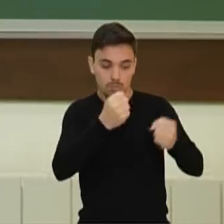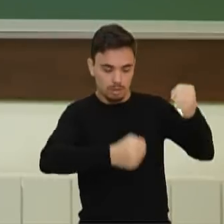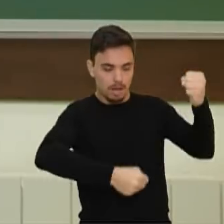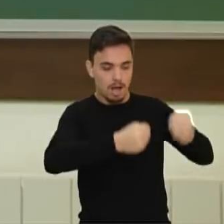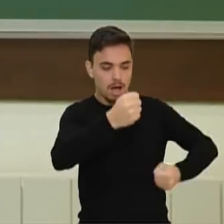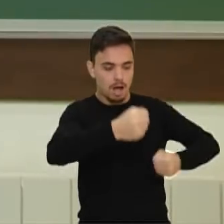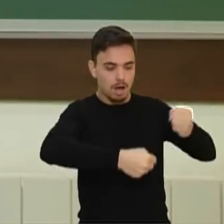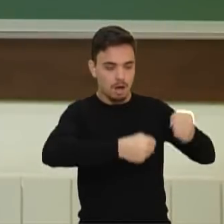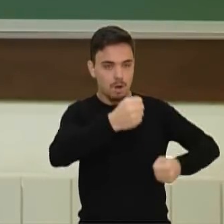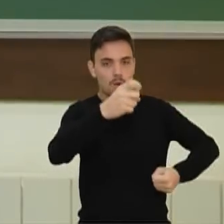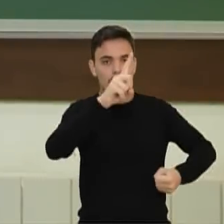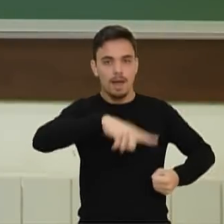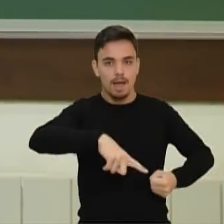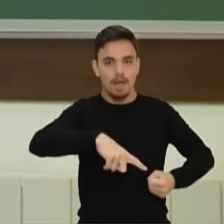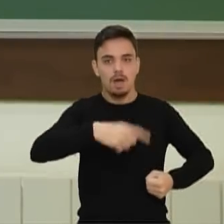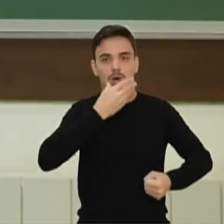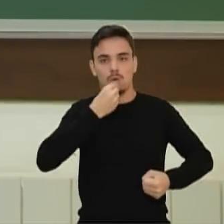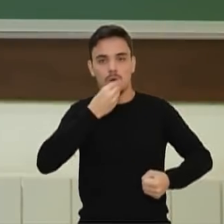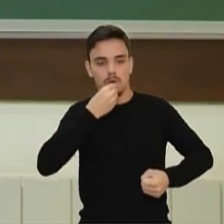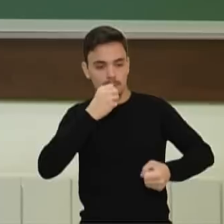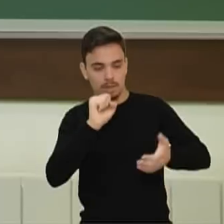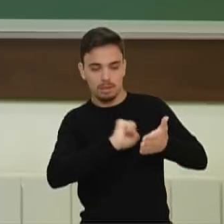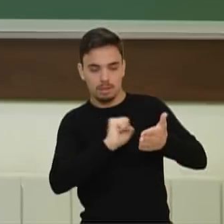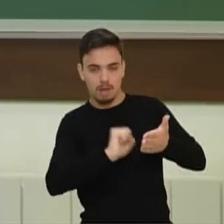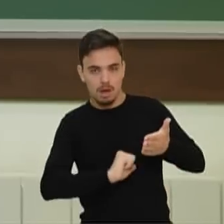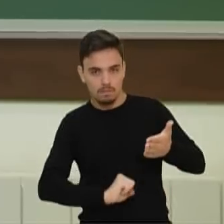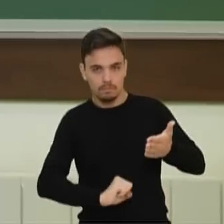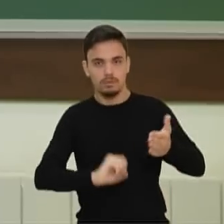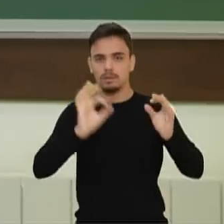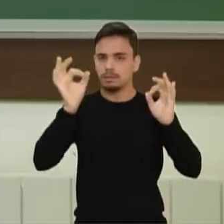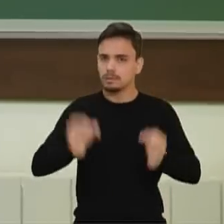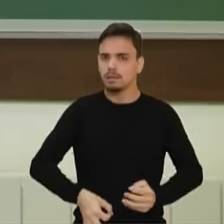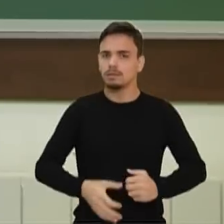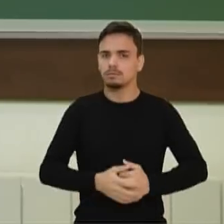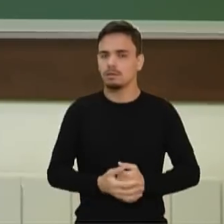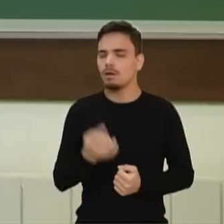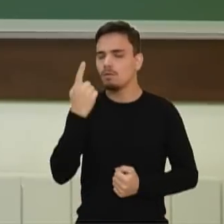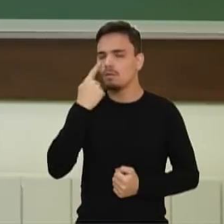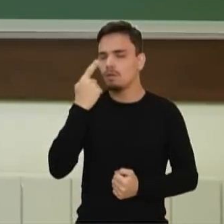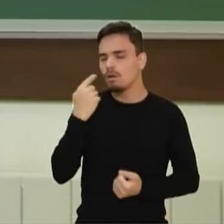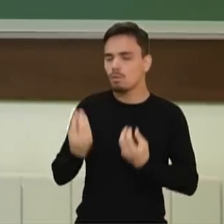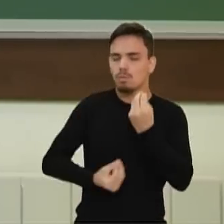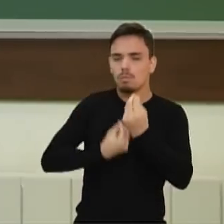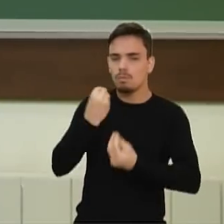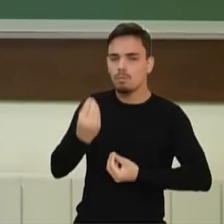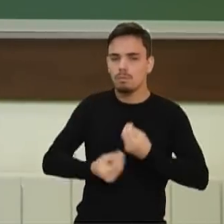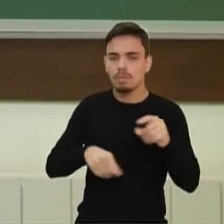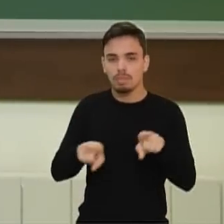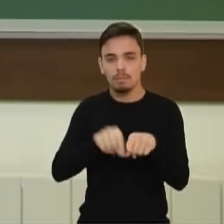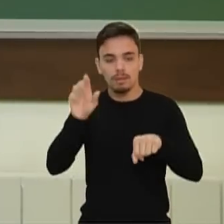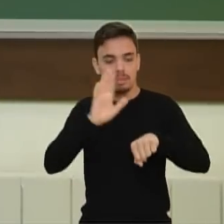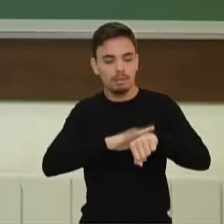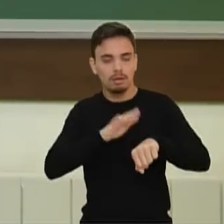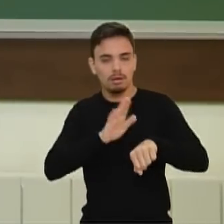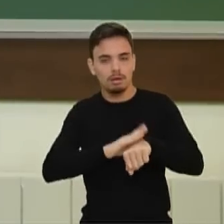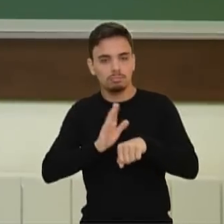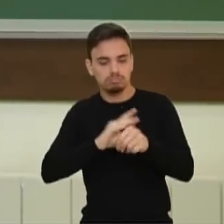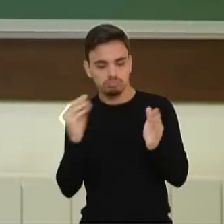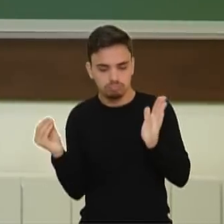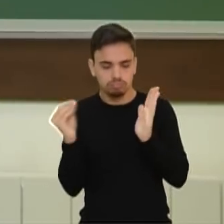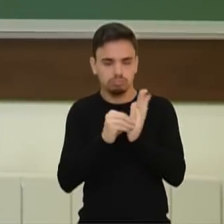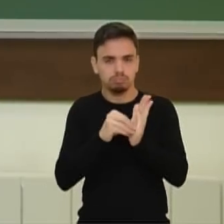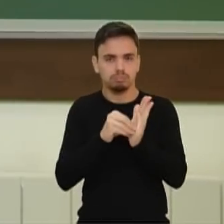homem, não é verdade? E muito importante, pessoal, verifique o modo, o tempo que está colocado